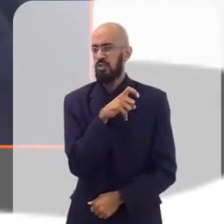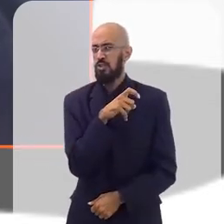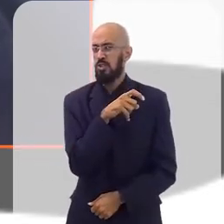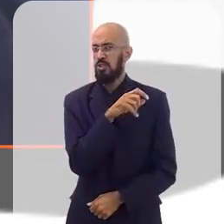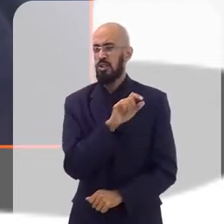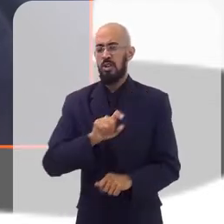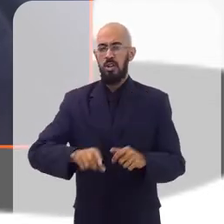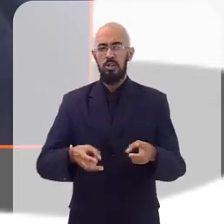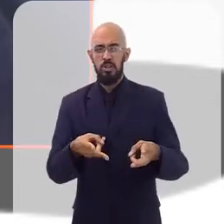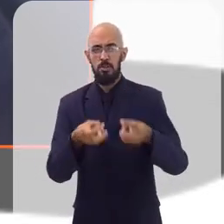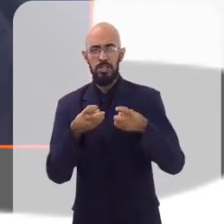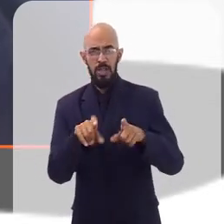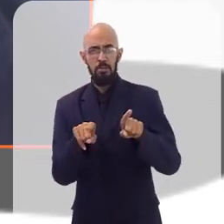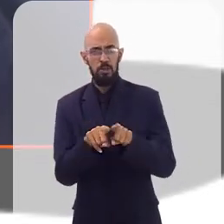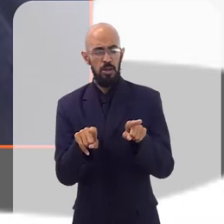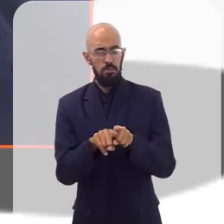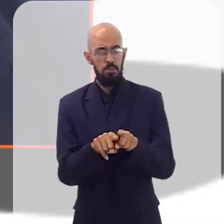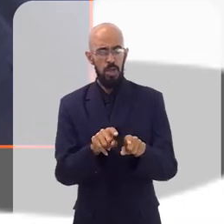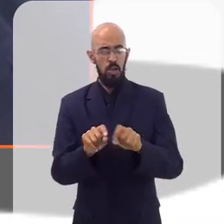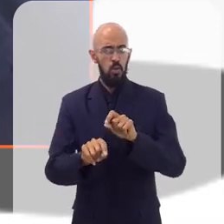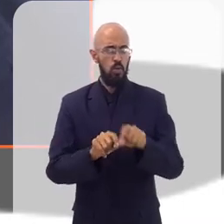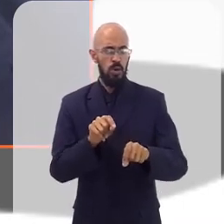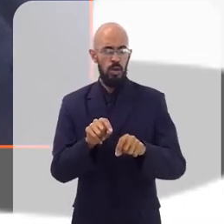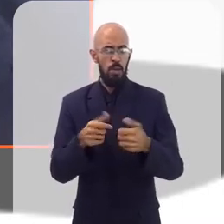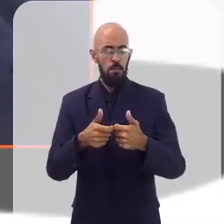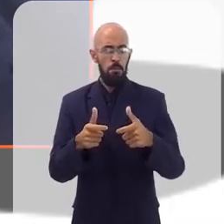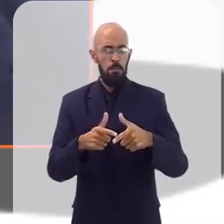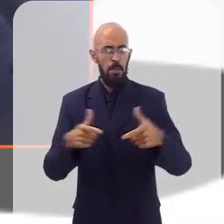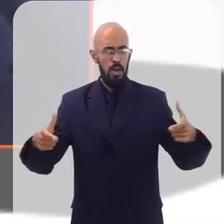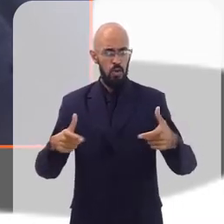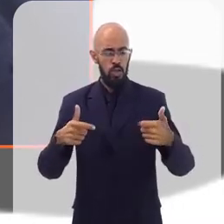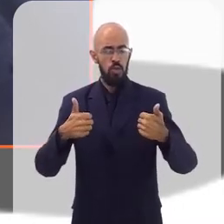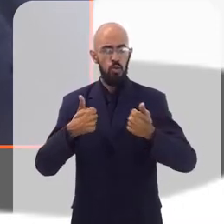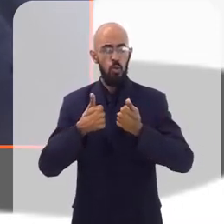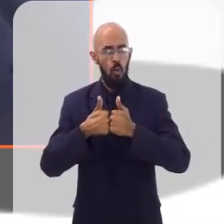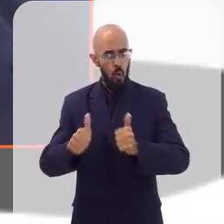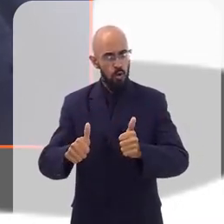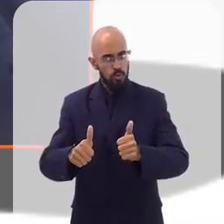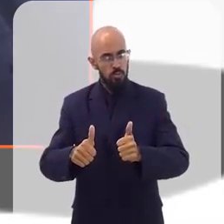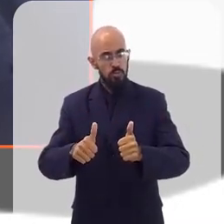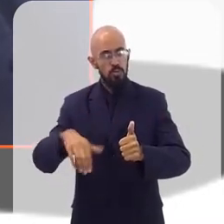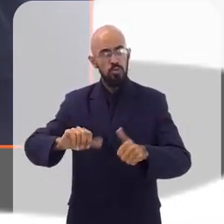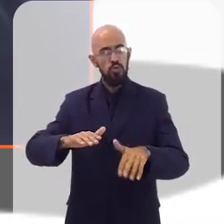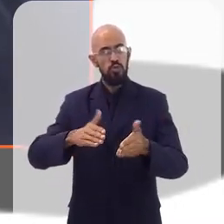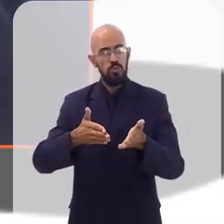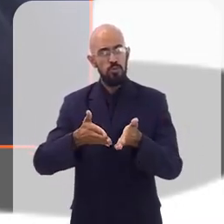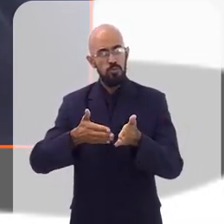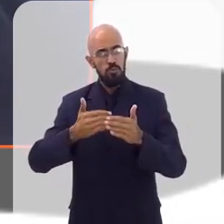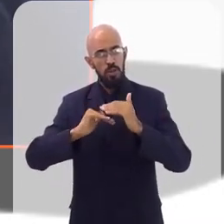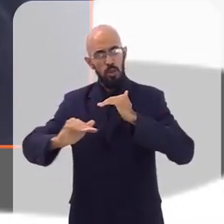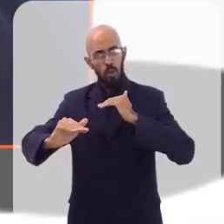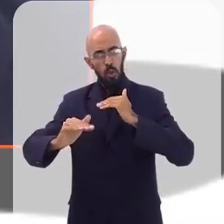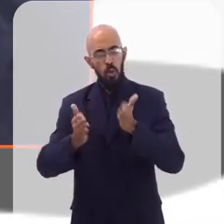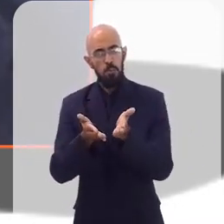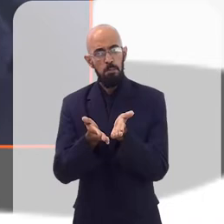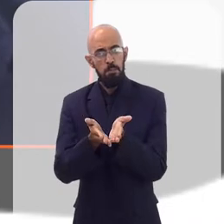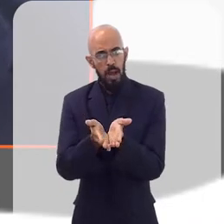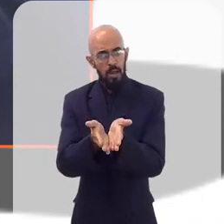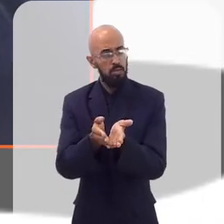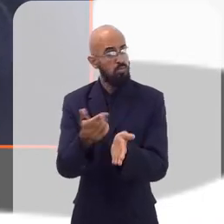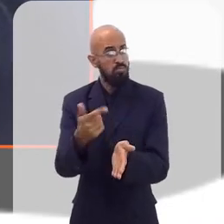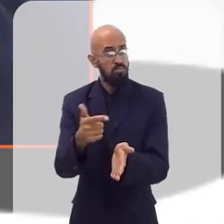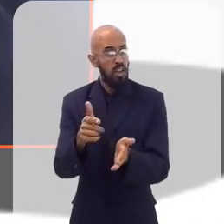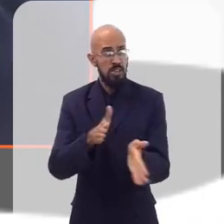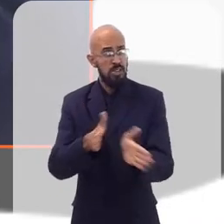grande e você percebe também que a maioria dos ônibus principalmente Petrobras não tem não existe